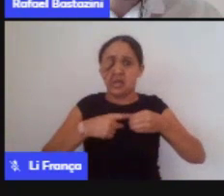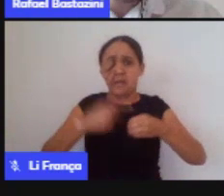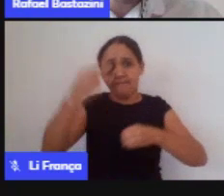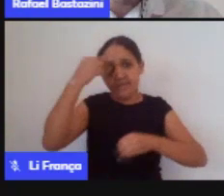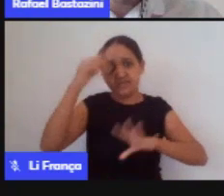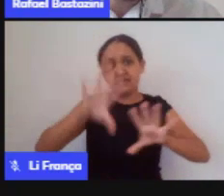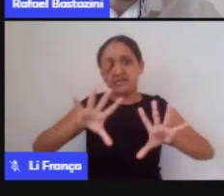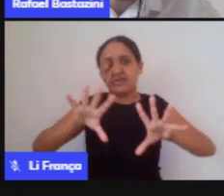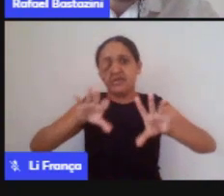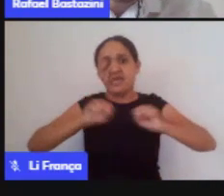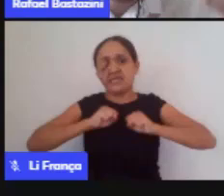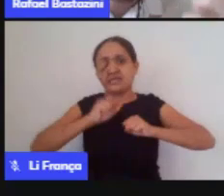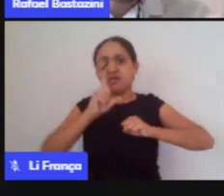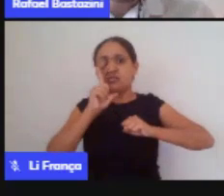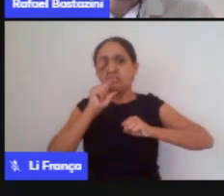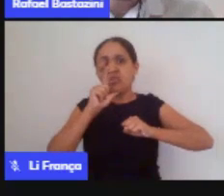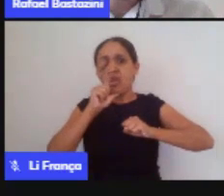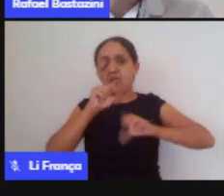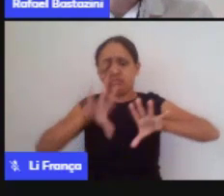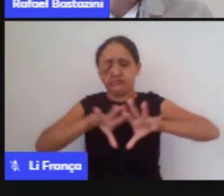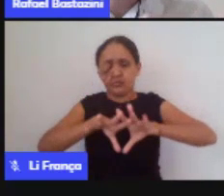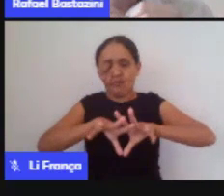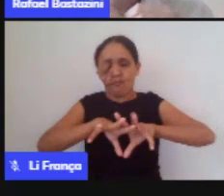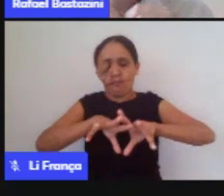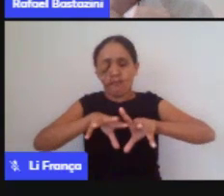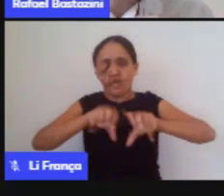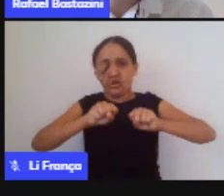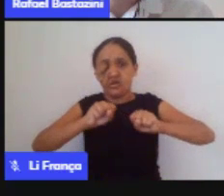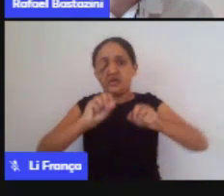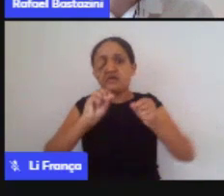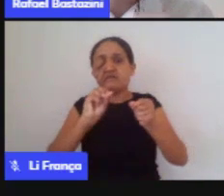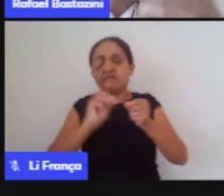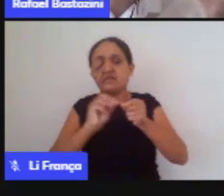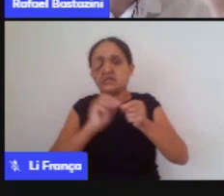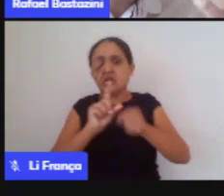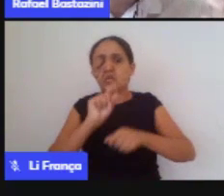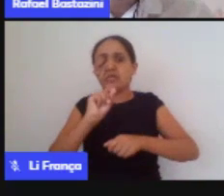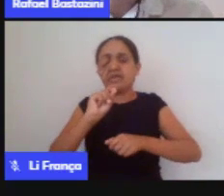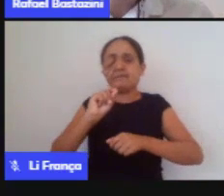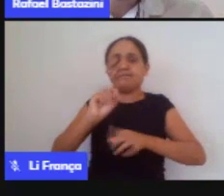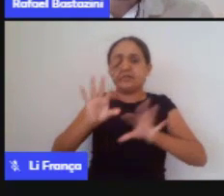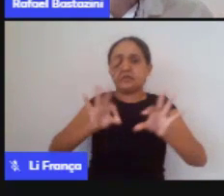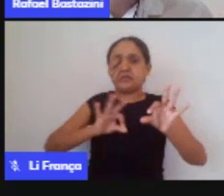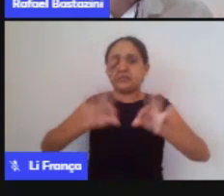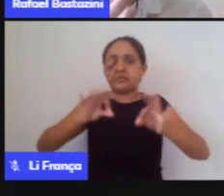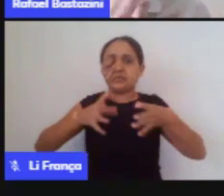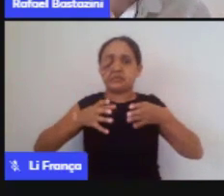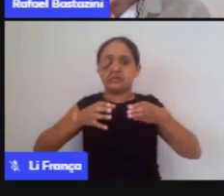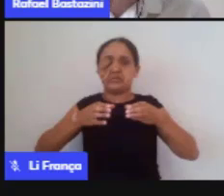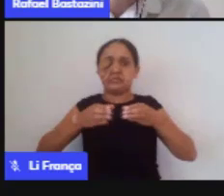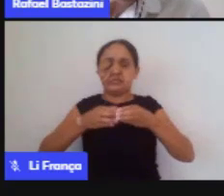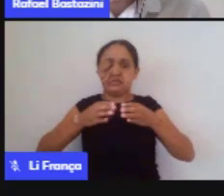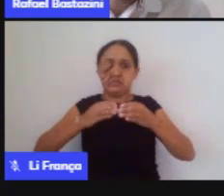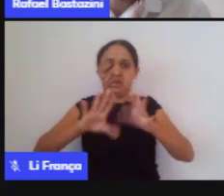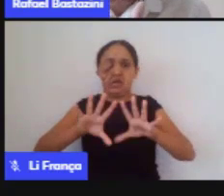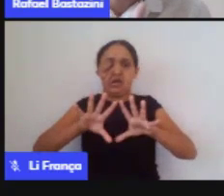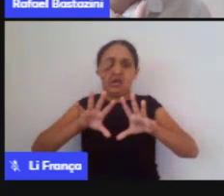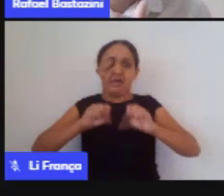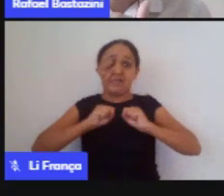em áreas de drenagem, em fazer com que o tecido urbano absorva essa água e